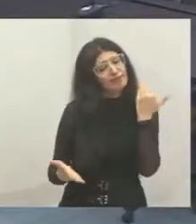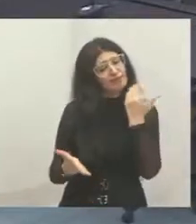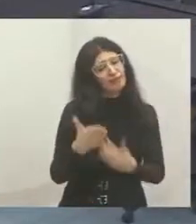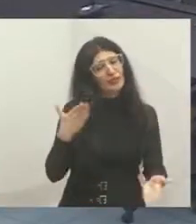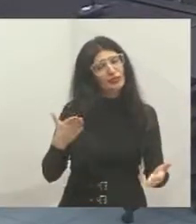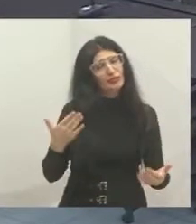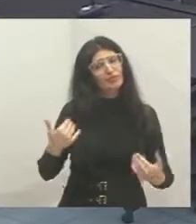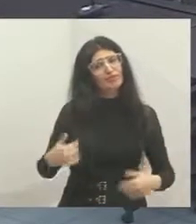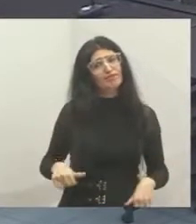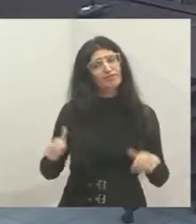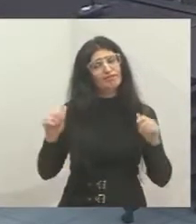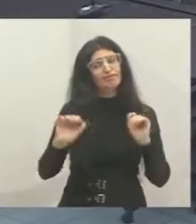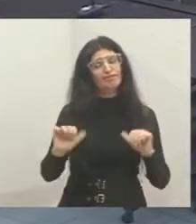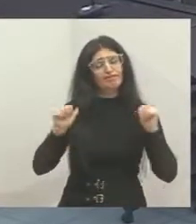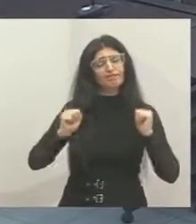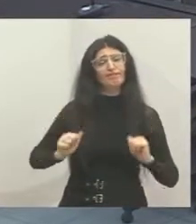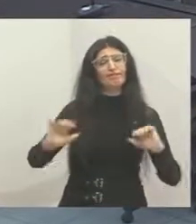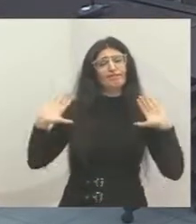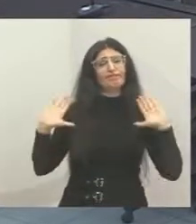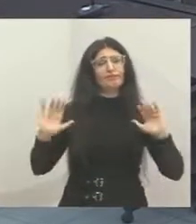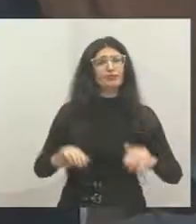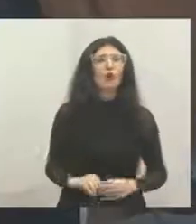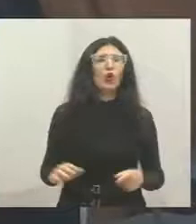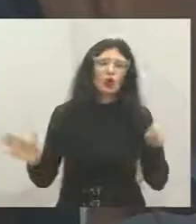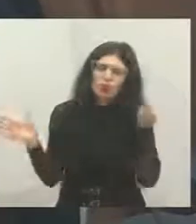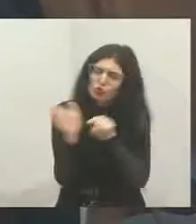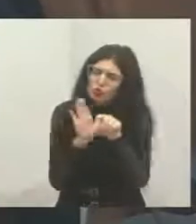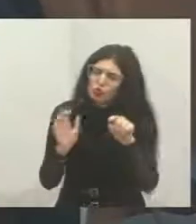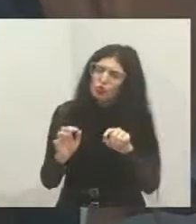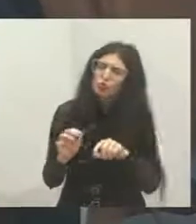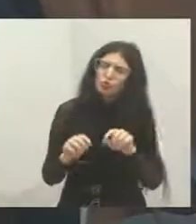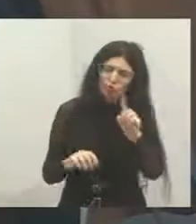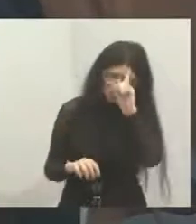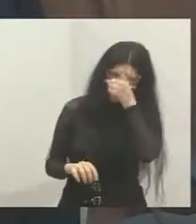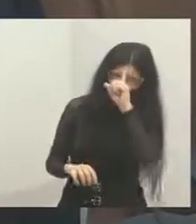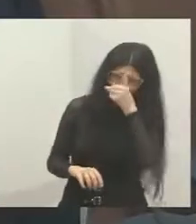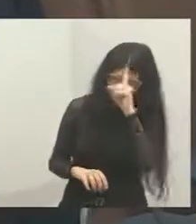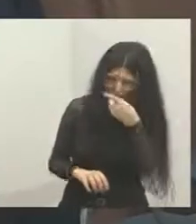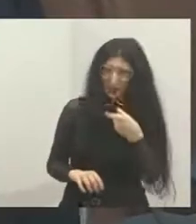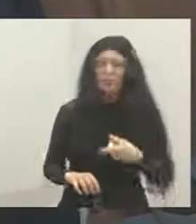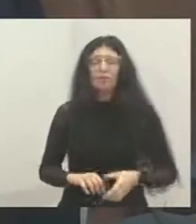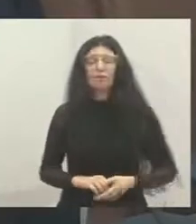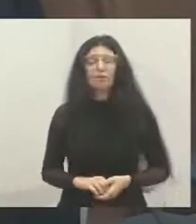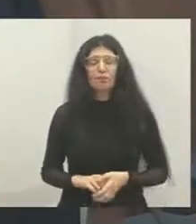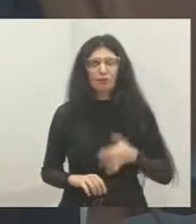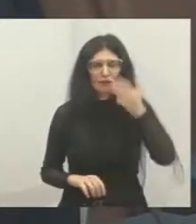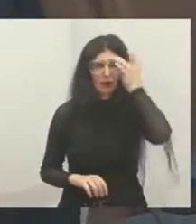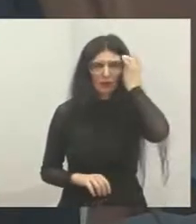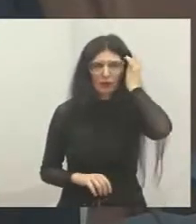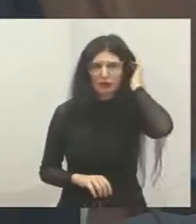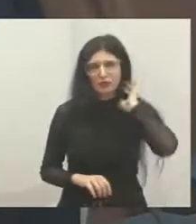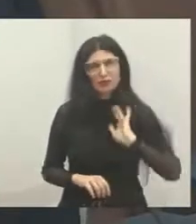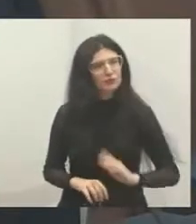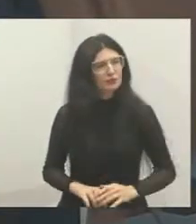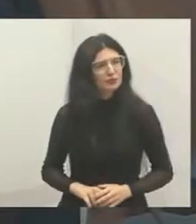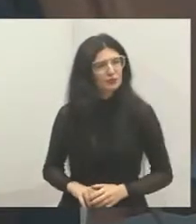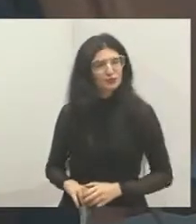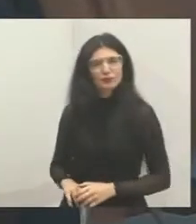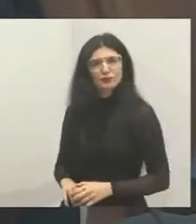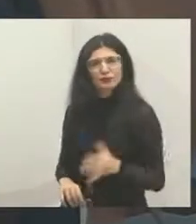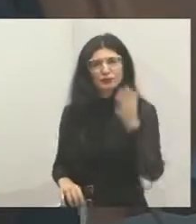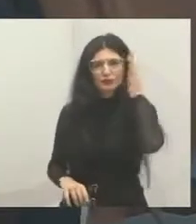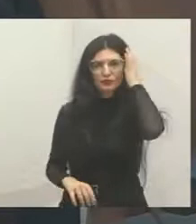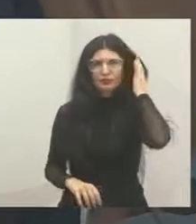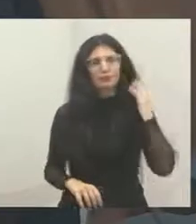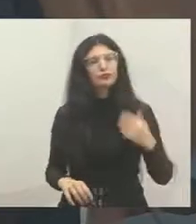trago é aqui sobre a previsão, né?